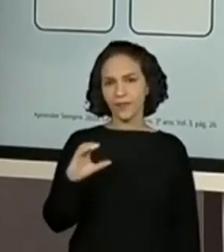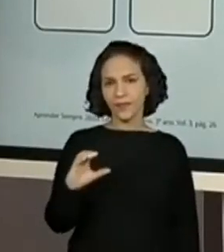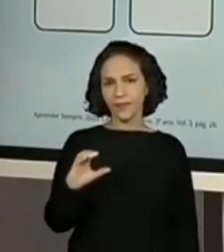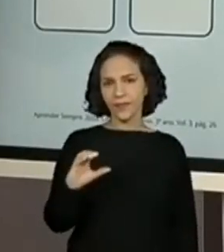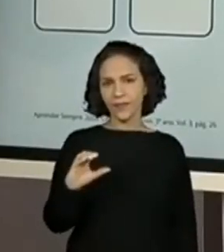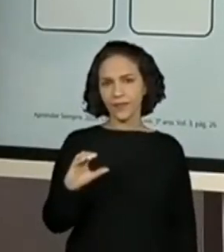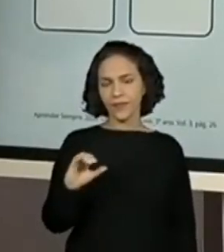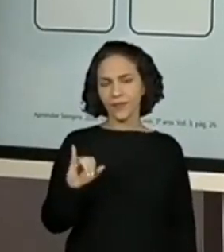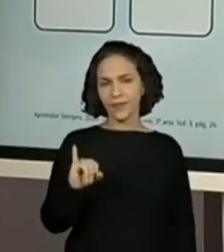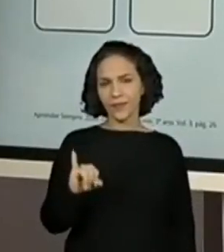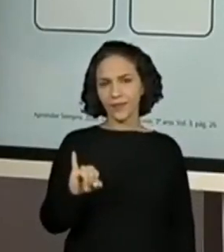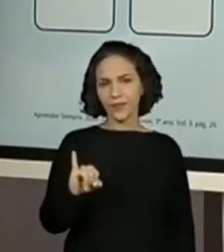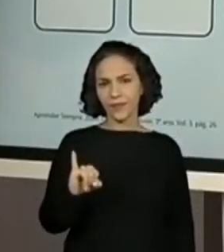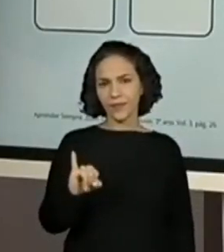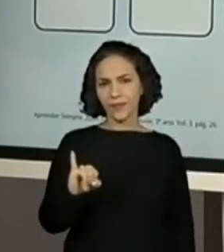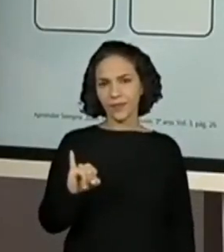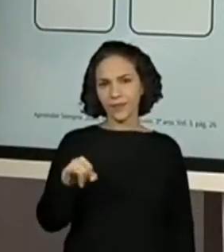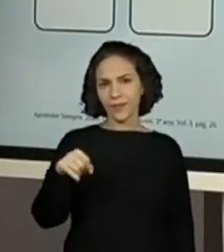55.